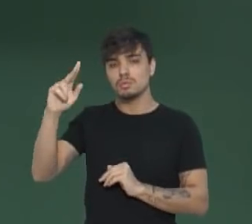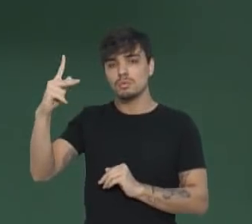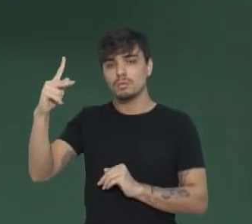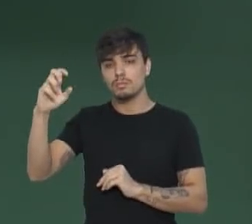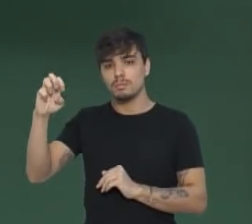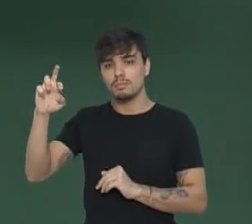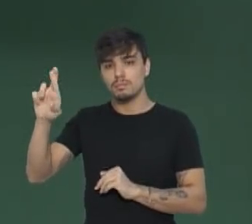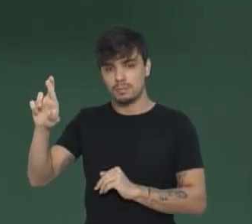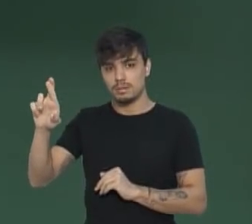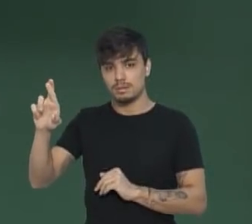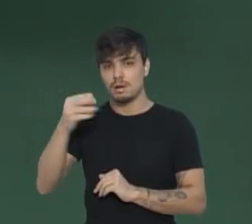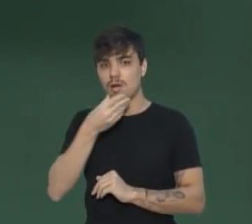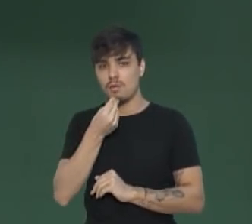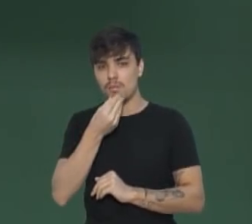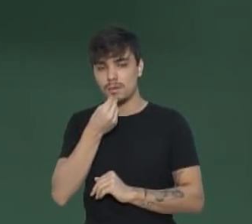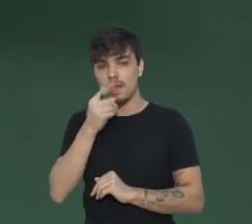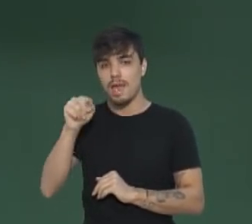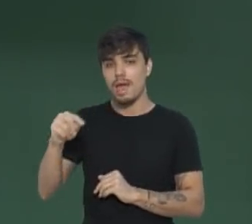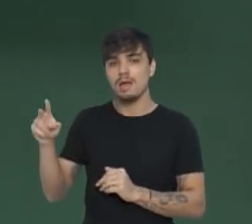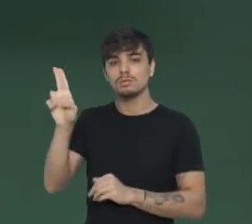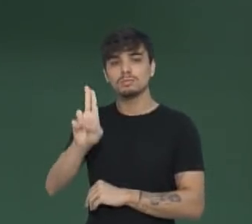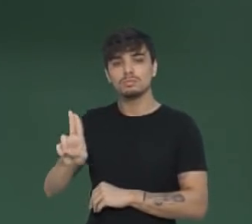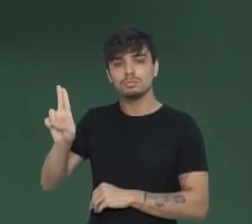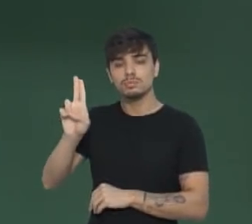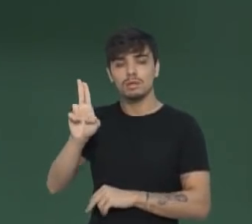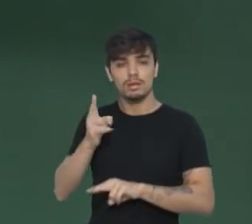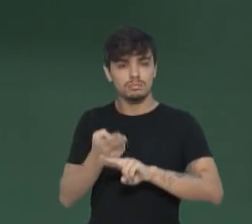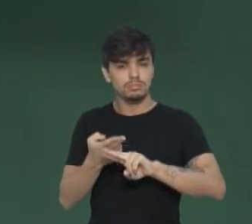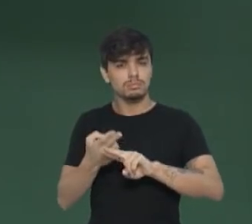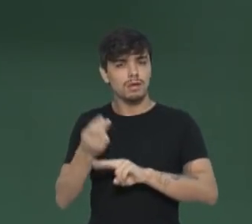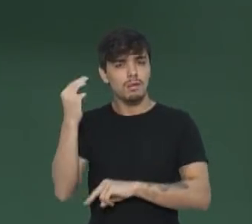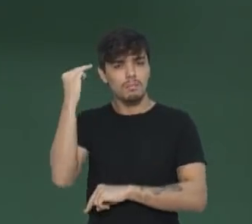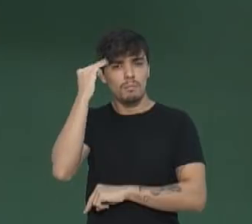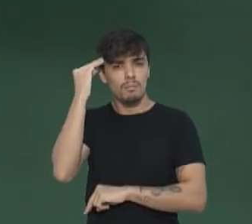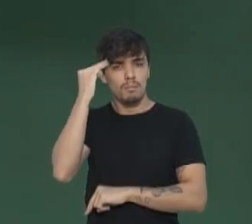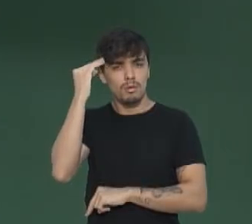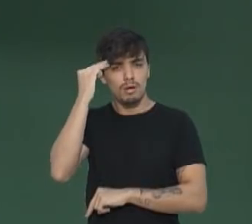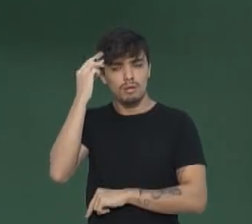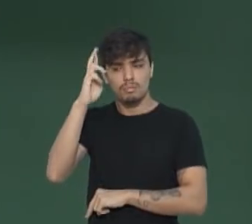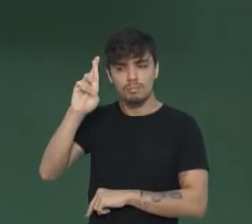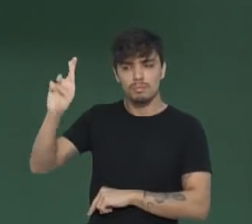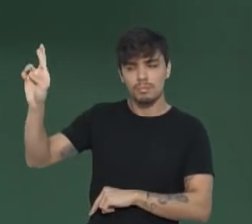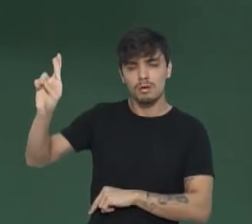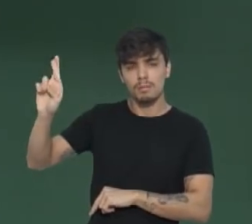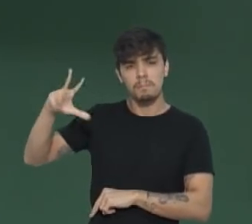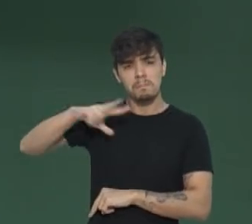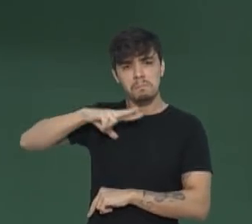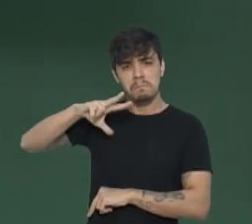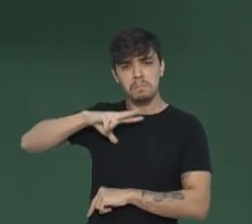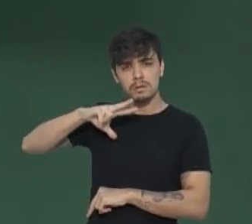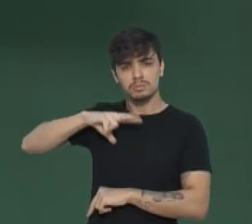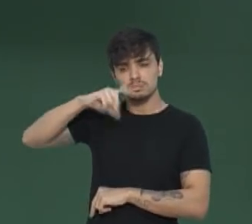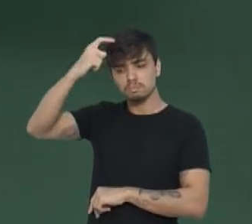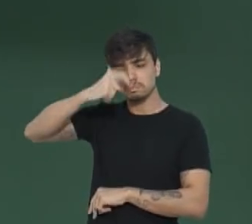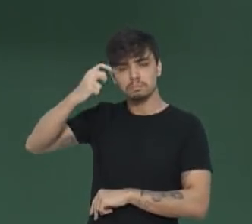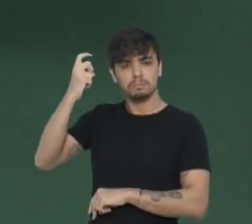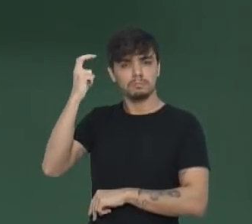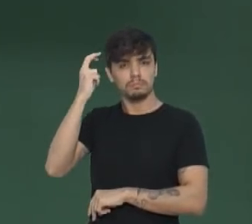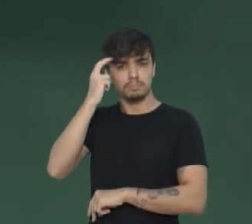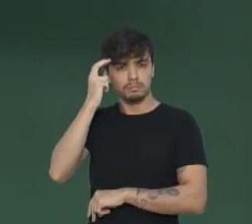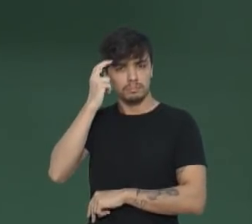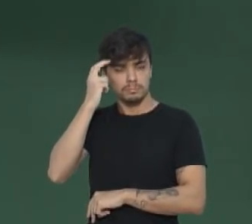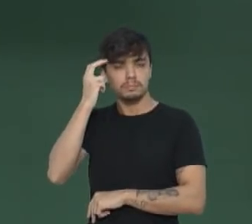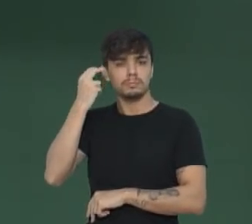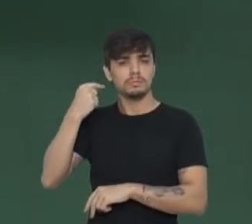do Senhor, que nós também argumentamos na nossa aula anterior. Aquele que é senhor de si mesmo, que não compra valores já pronto, mas